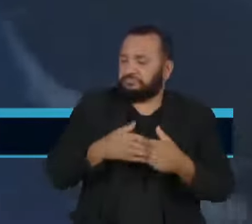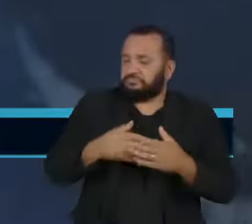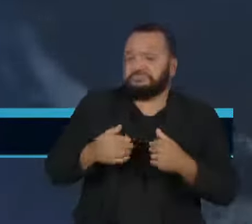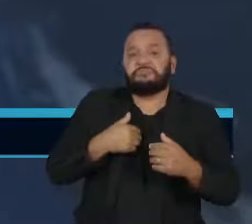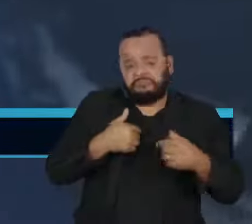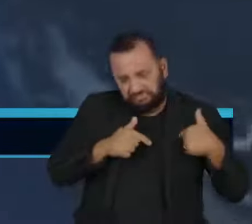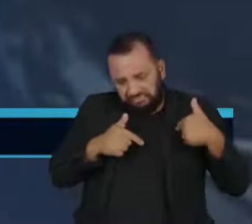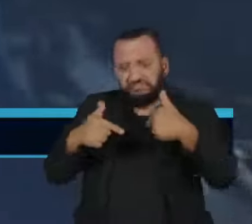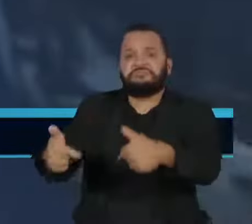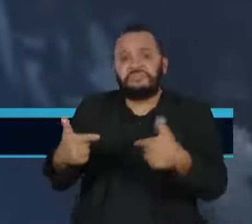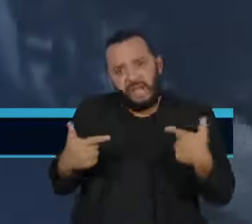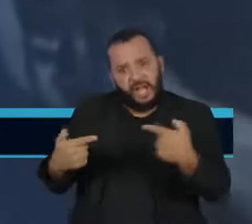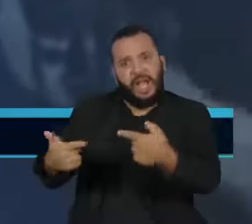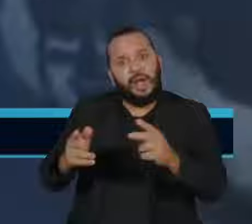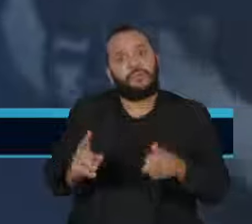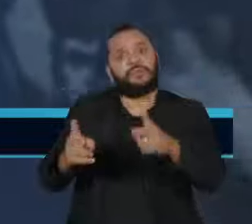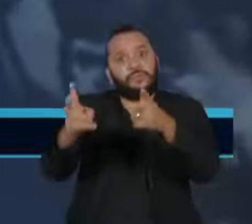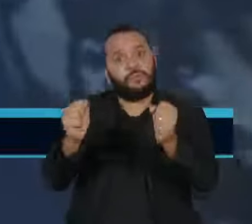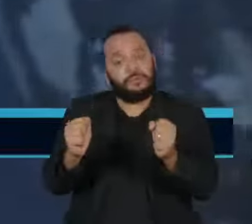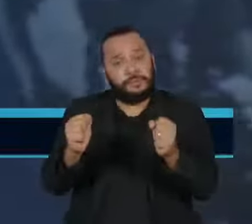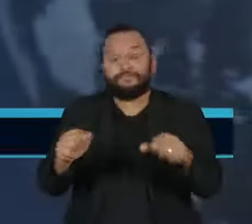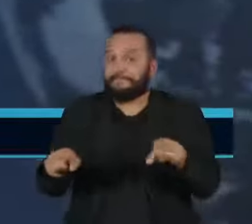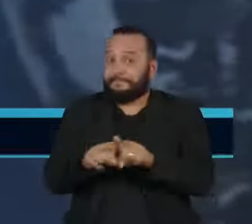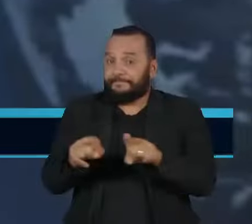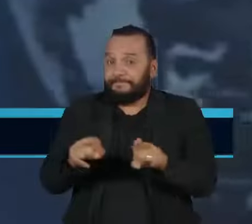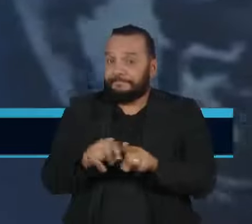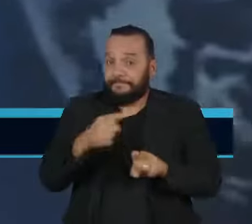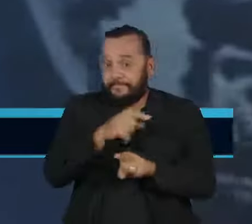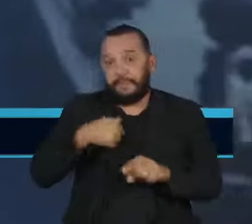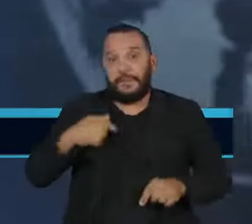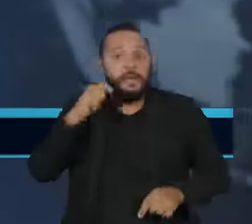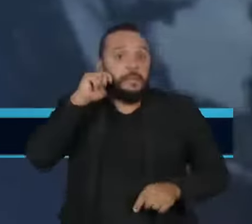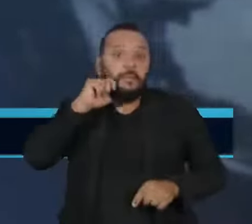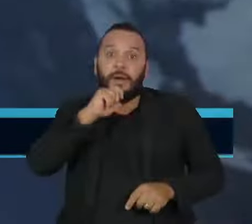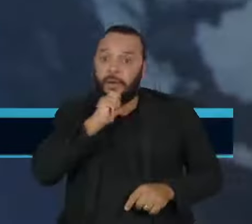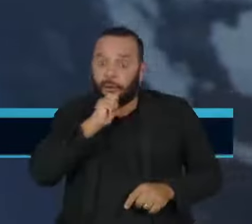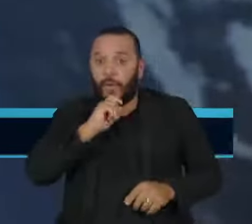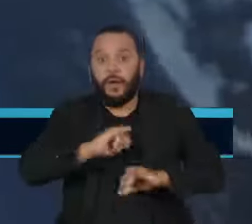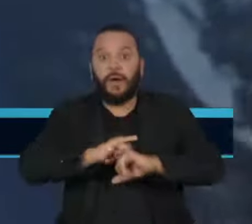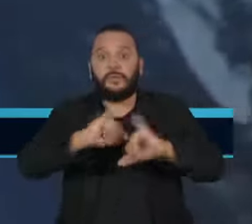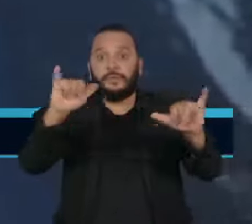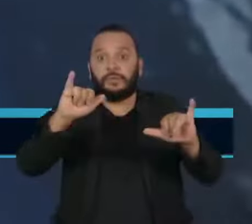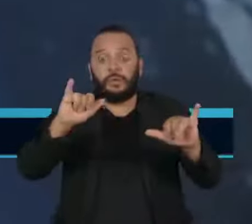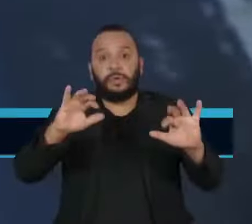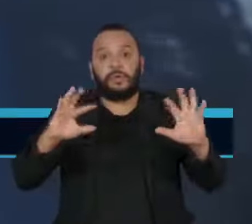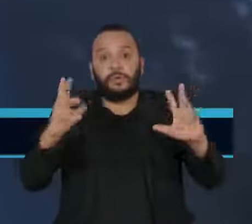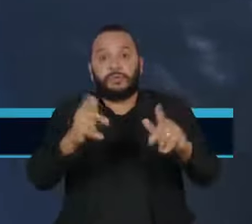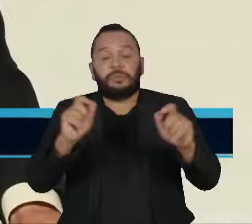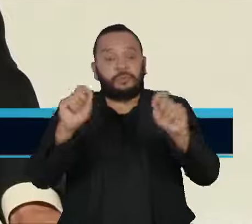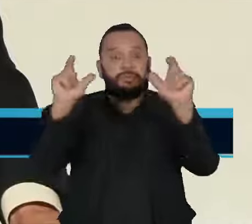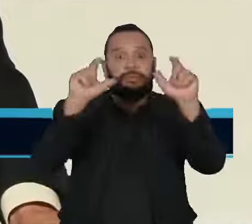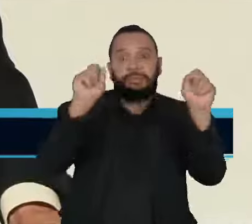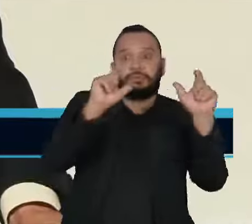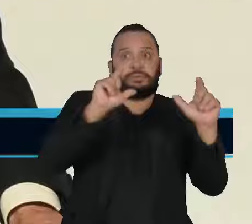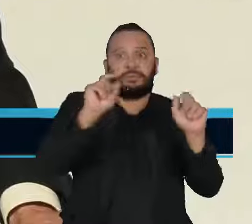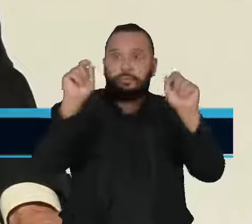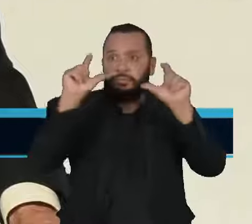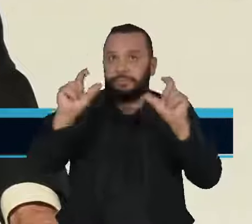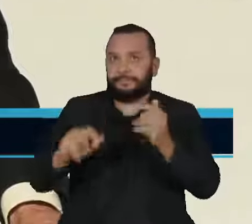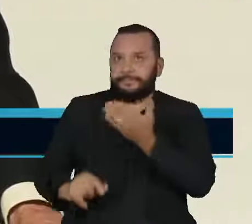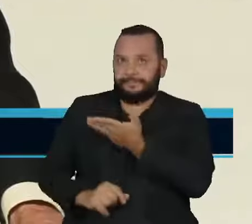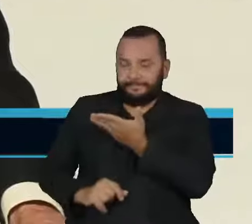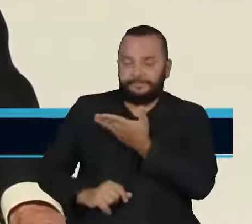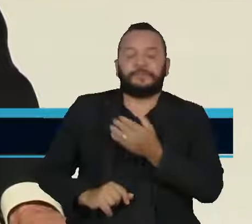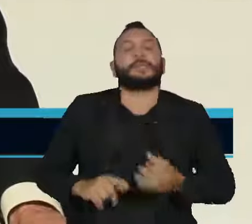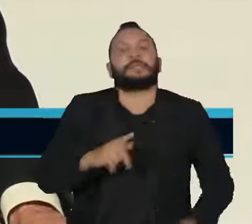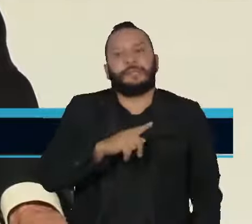avançar no campo de batalha. E uma declaração do presidente francês, Emmanuel Macron, deixou o clima ainda mais tenso. O